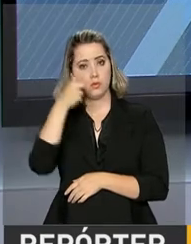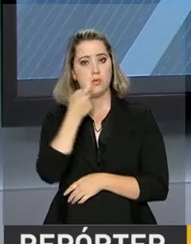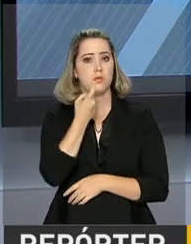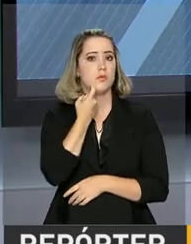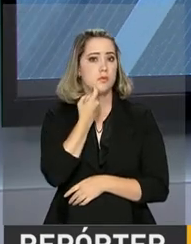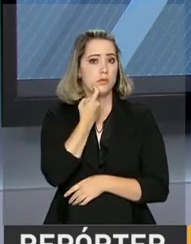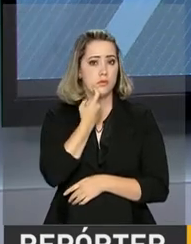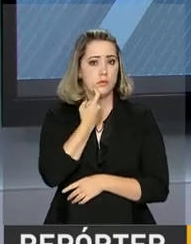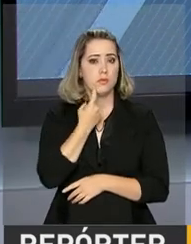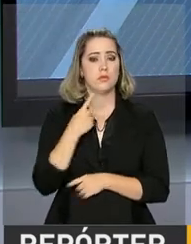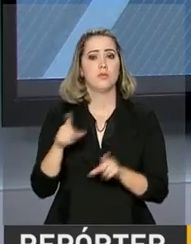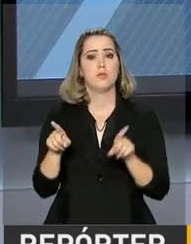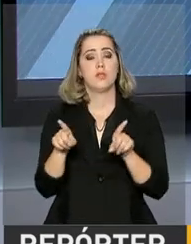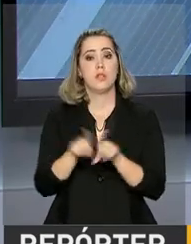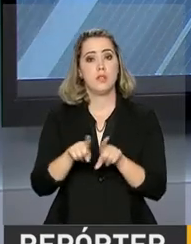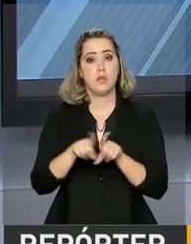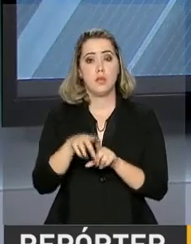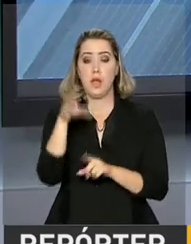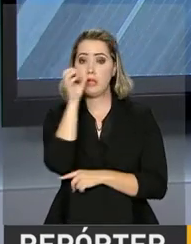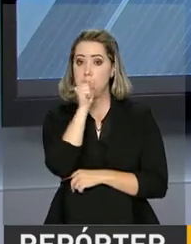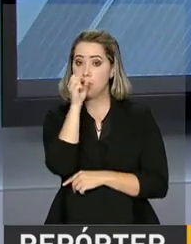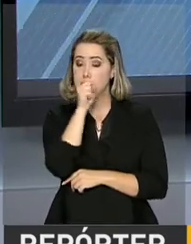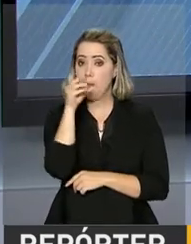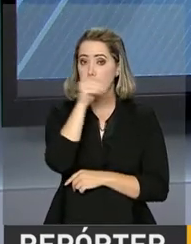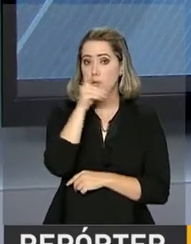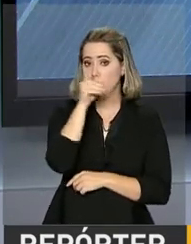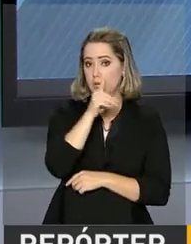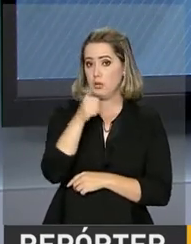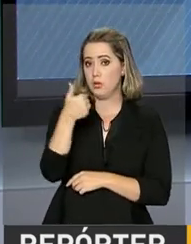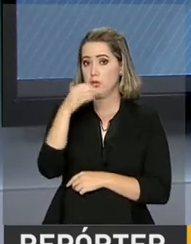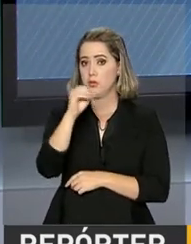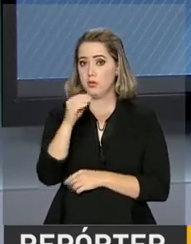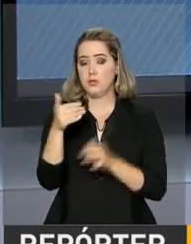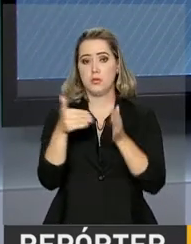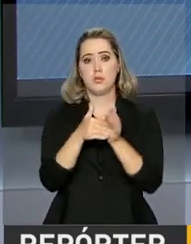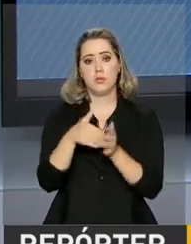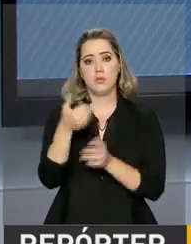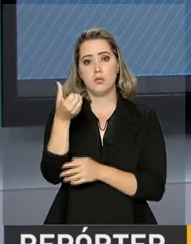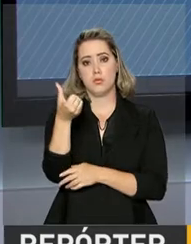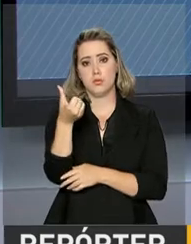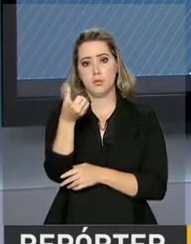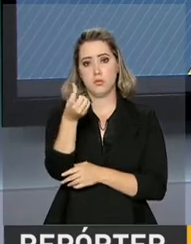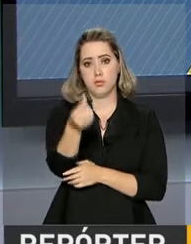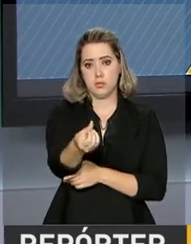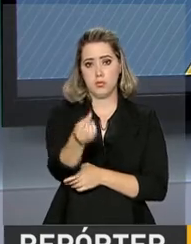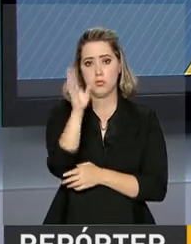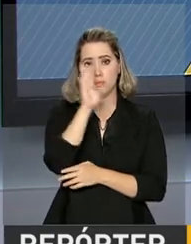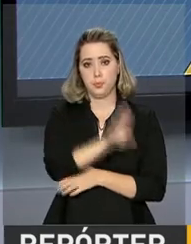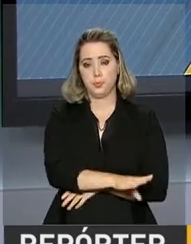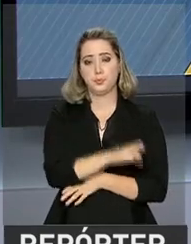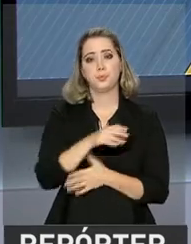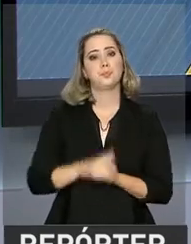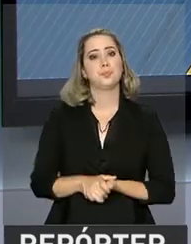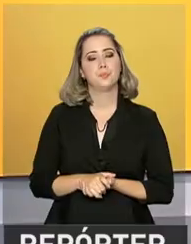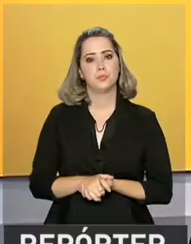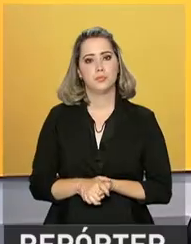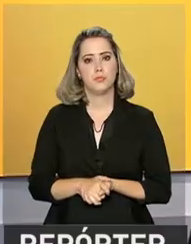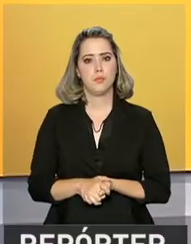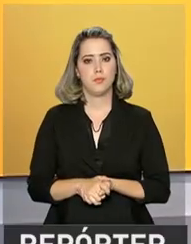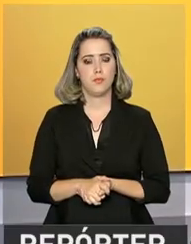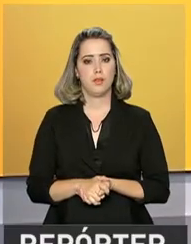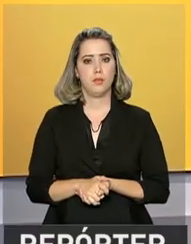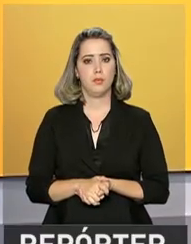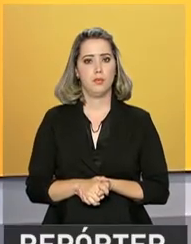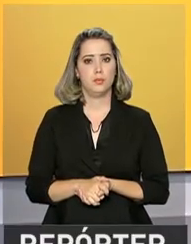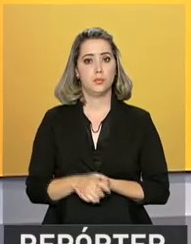a sexta-feira aos sábados e domingos de 10 horas às 4 horas da tarde e o